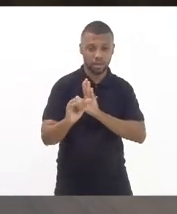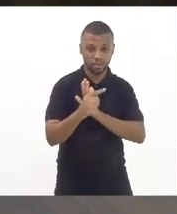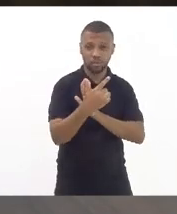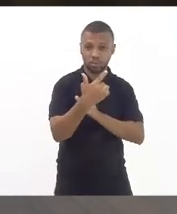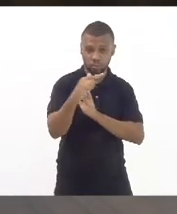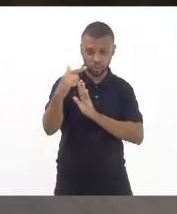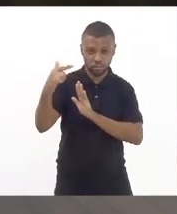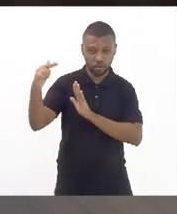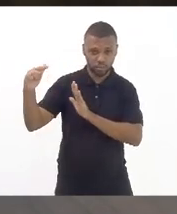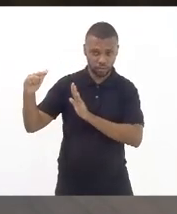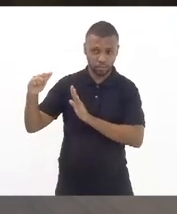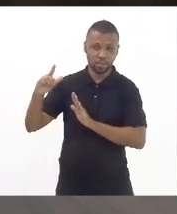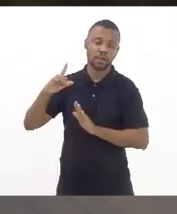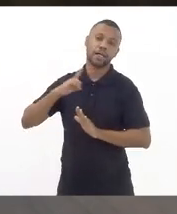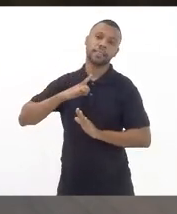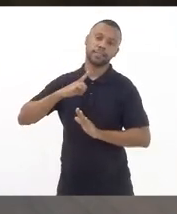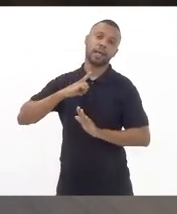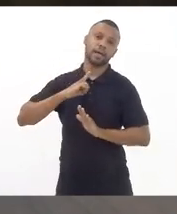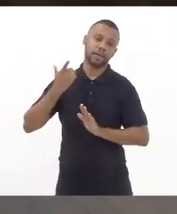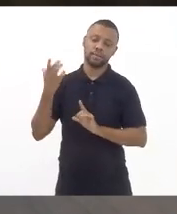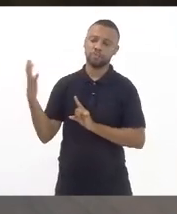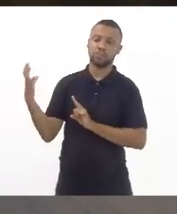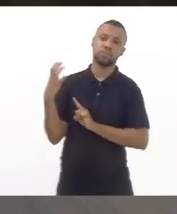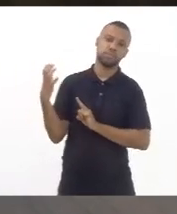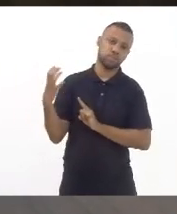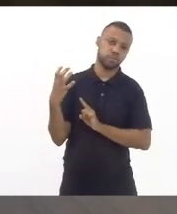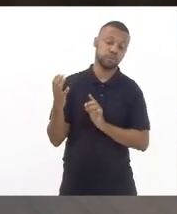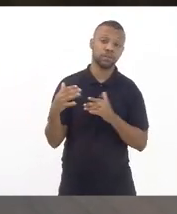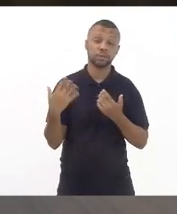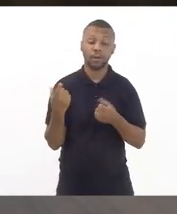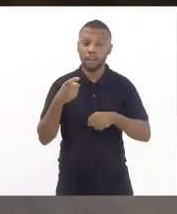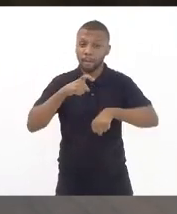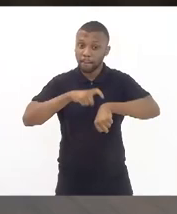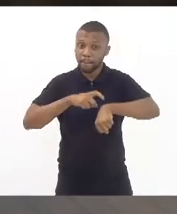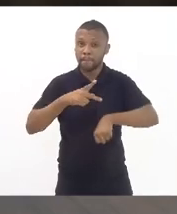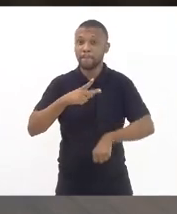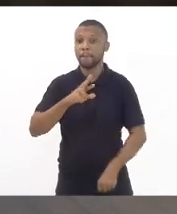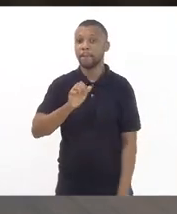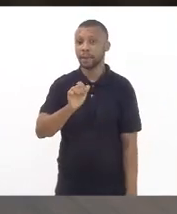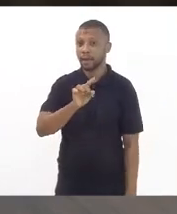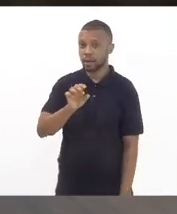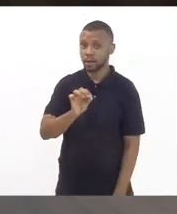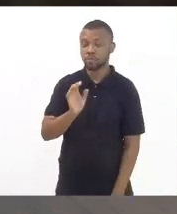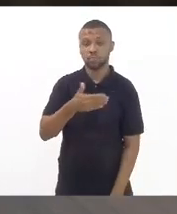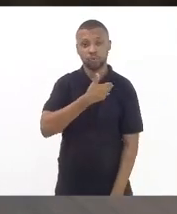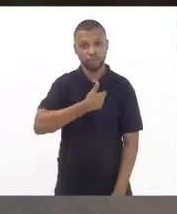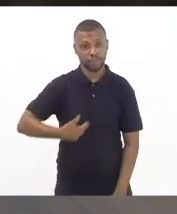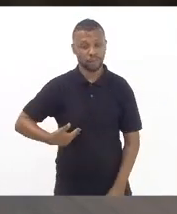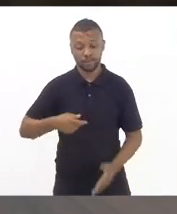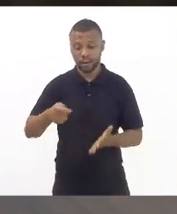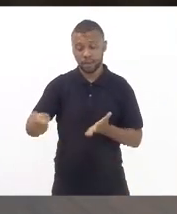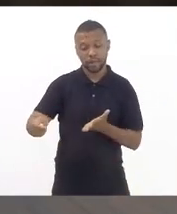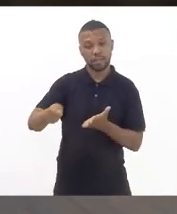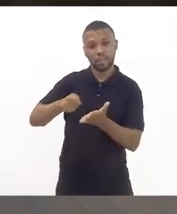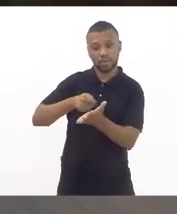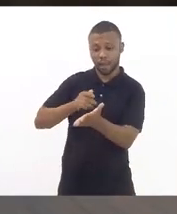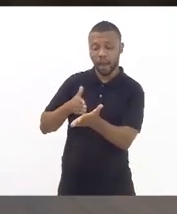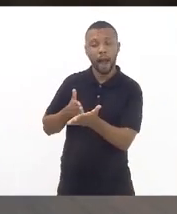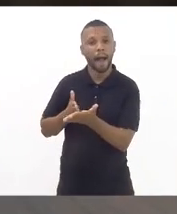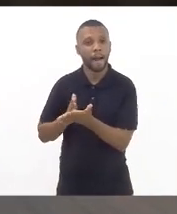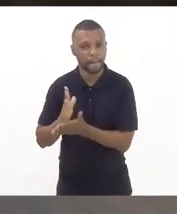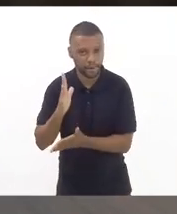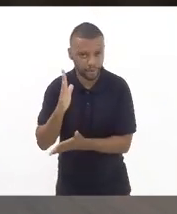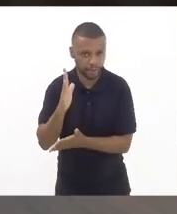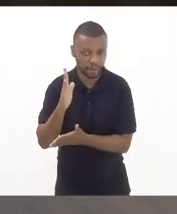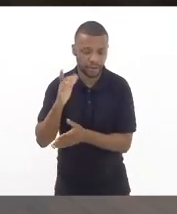têm. O prazo do governo para sancionar é 15